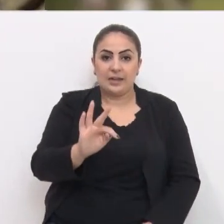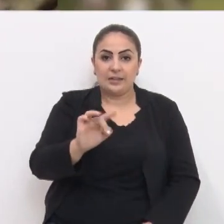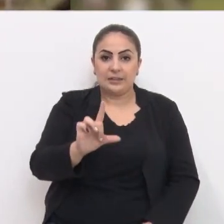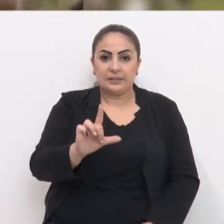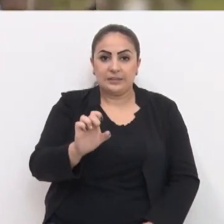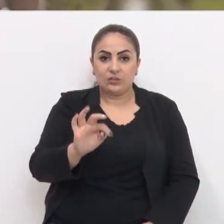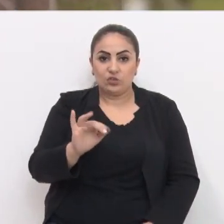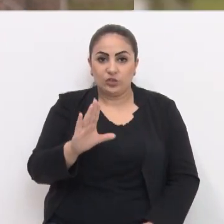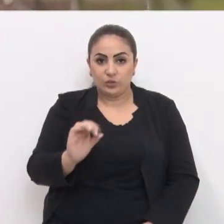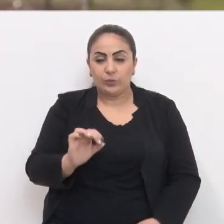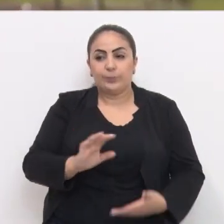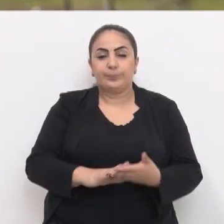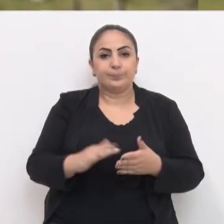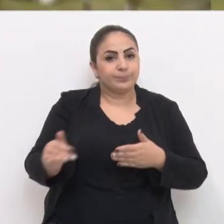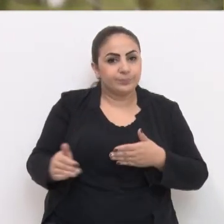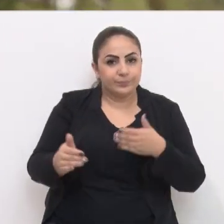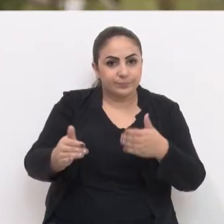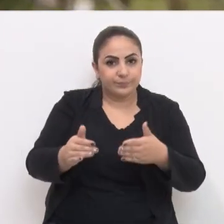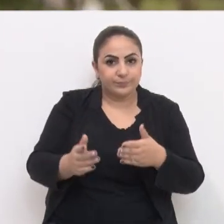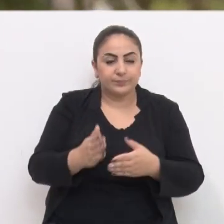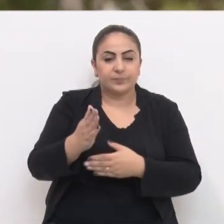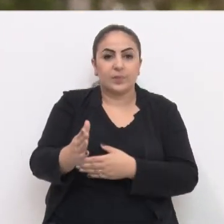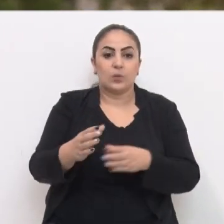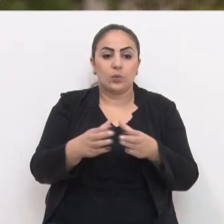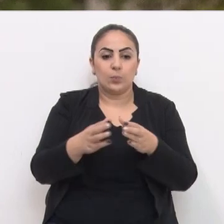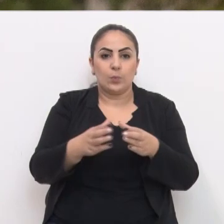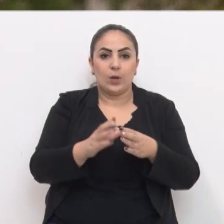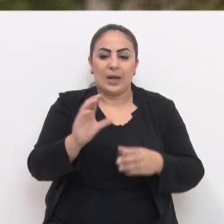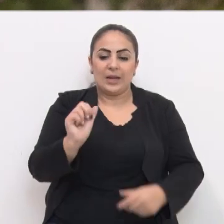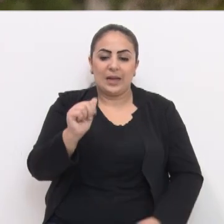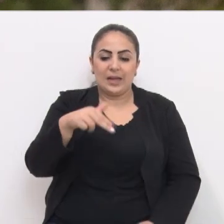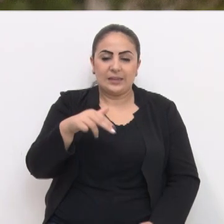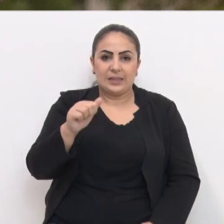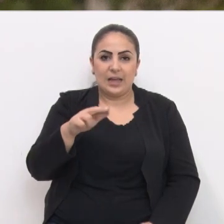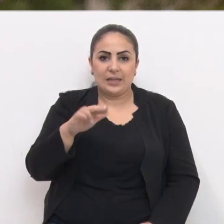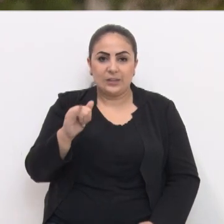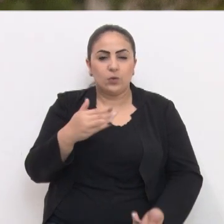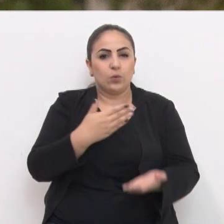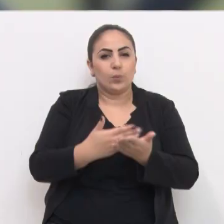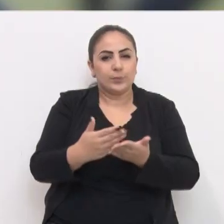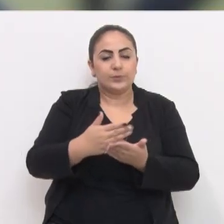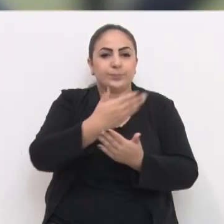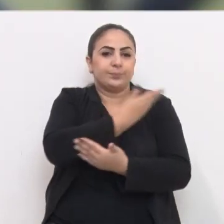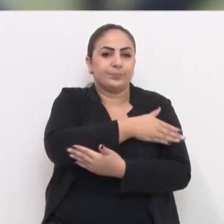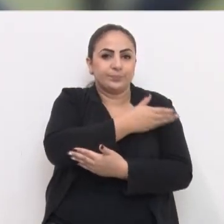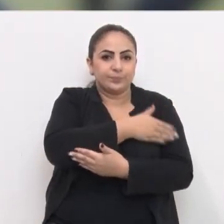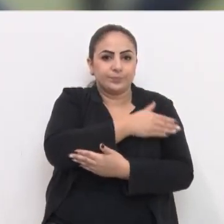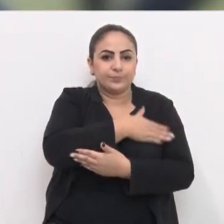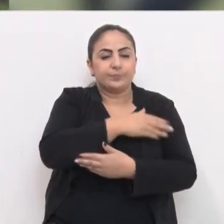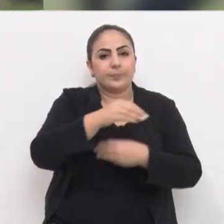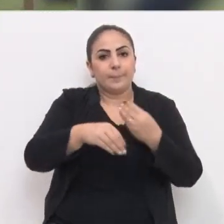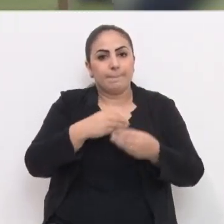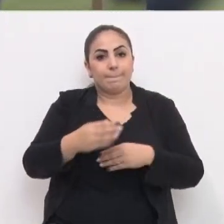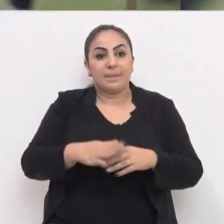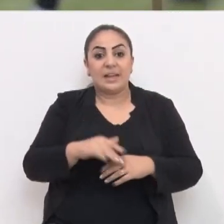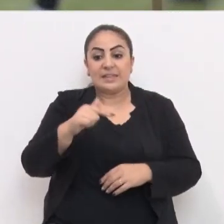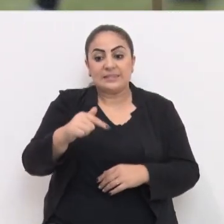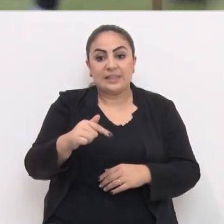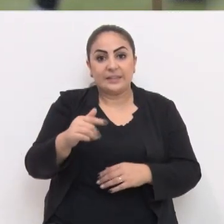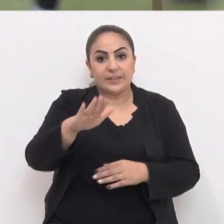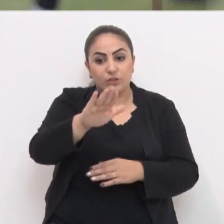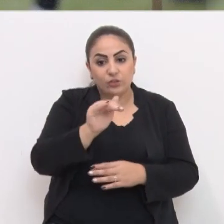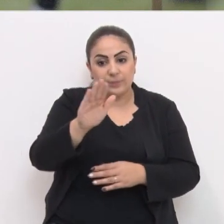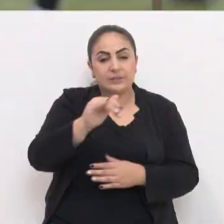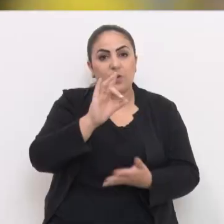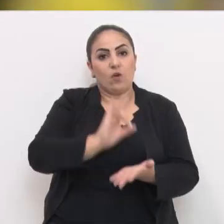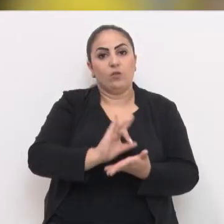caminho para integrar o elenco da equipe Canarinho começou com treinos e amistosos, sendo 7 convocações